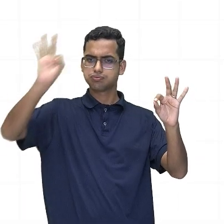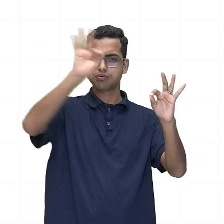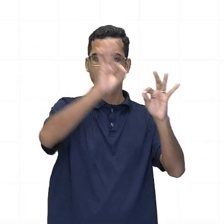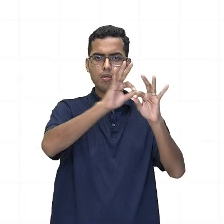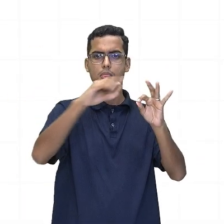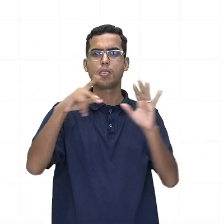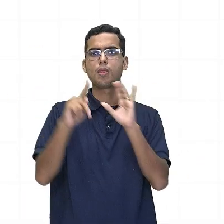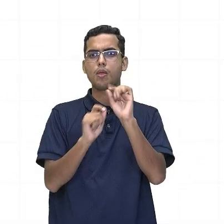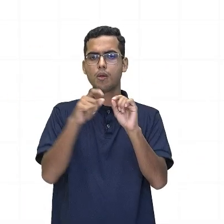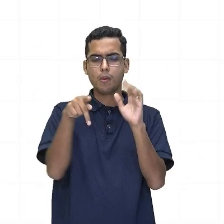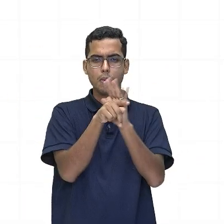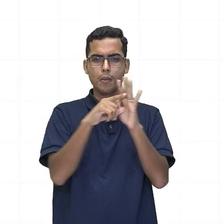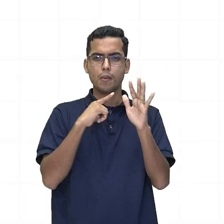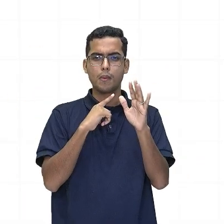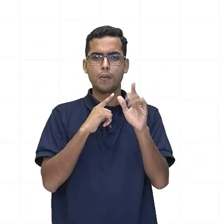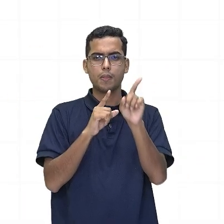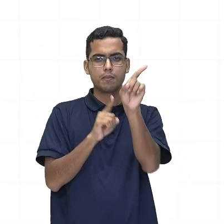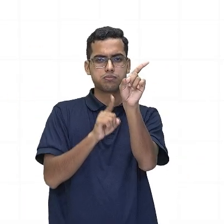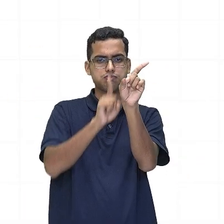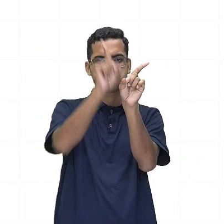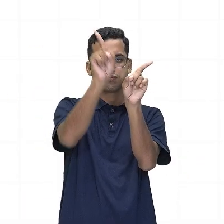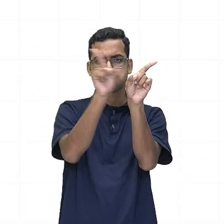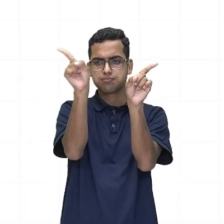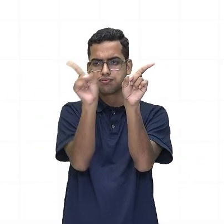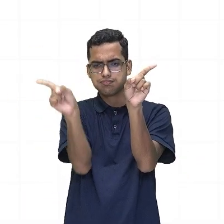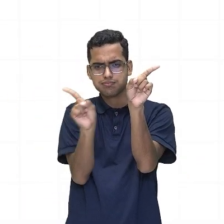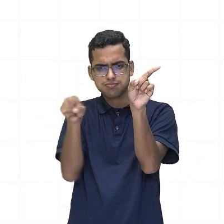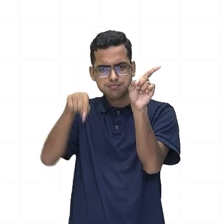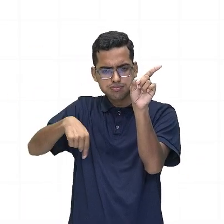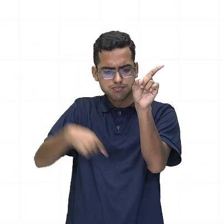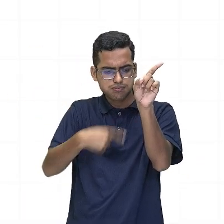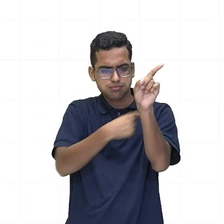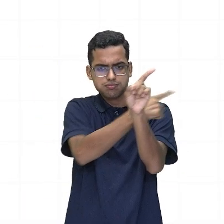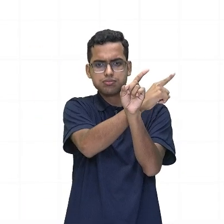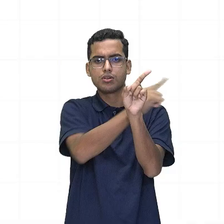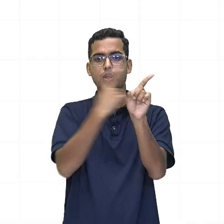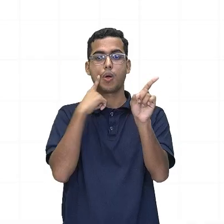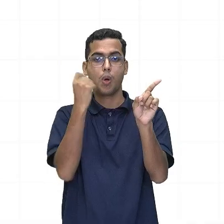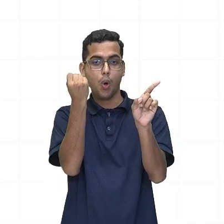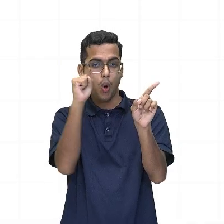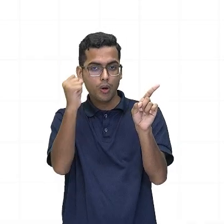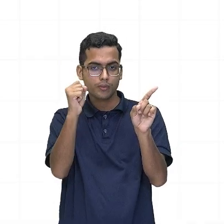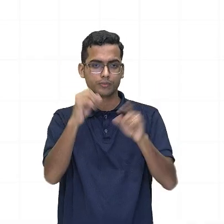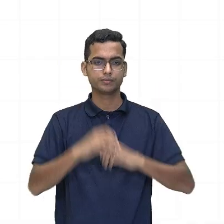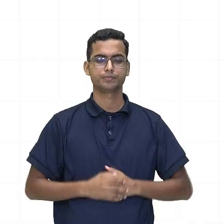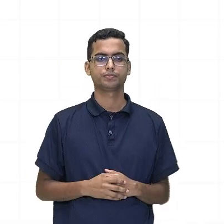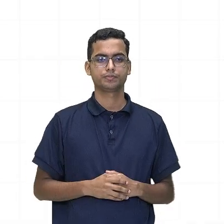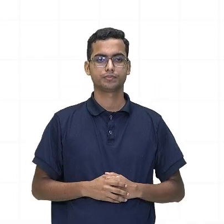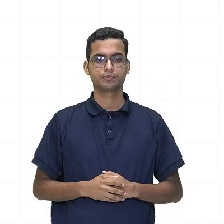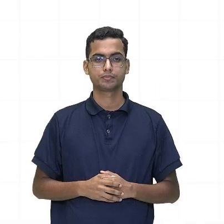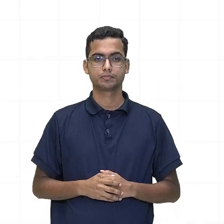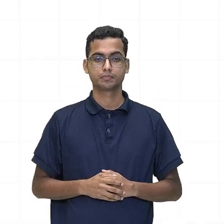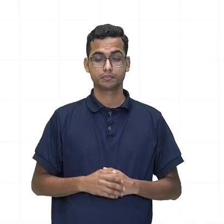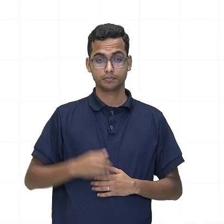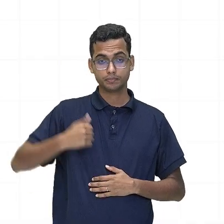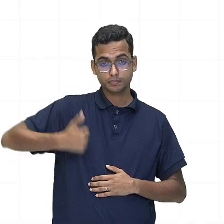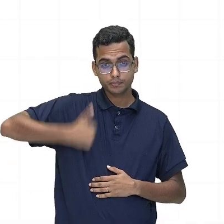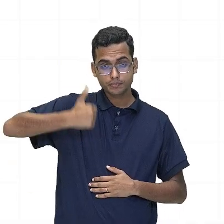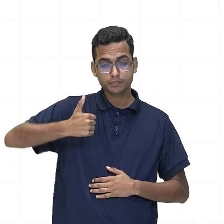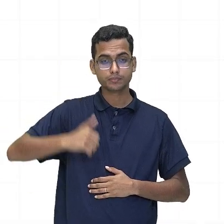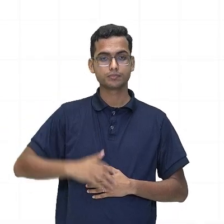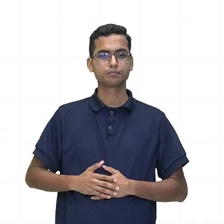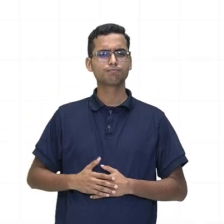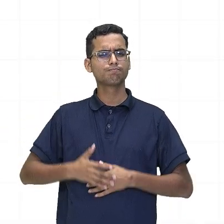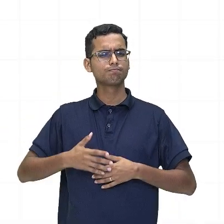que está listado na cartela. Vamos lá conhecer cada um deles? A compreensão correta,